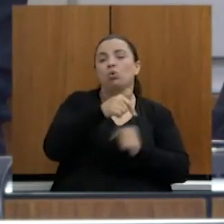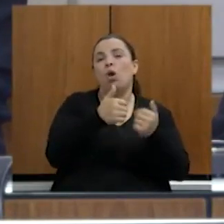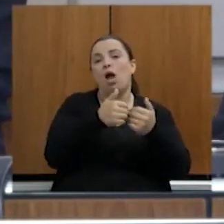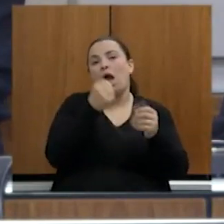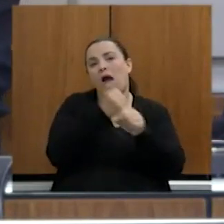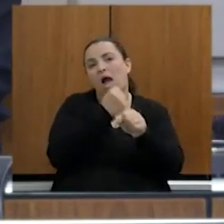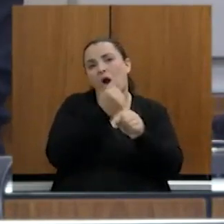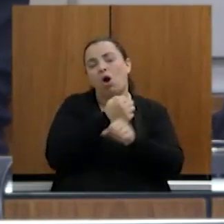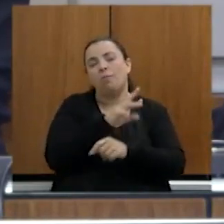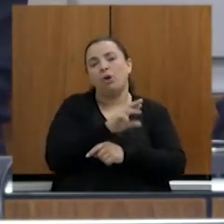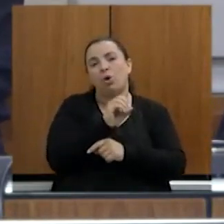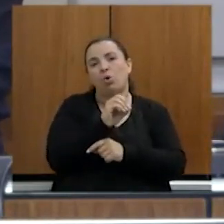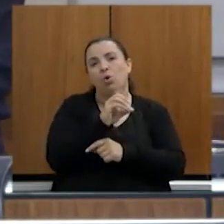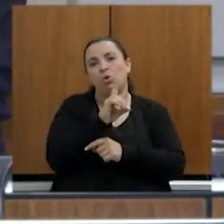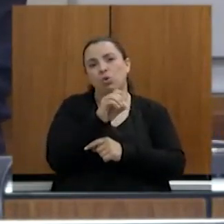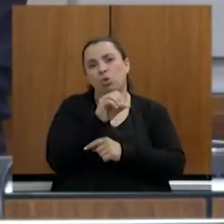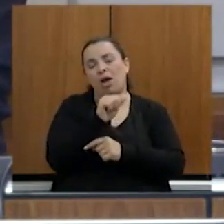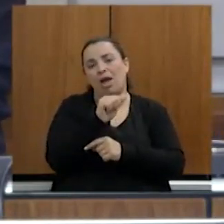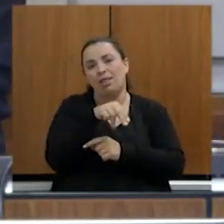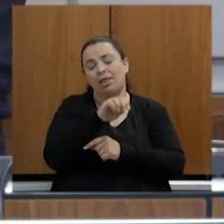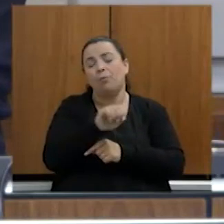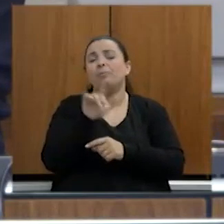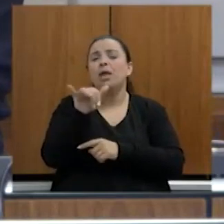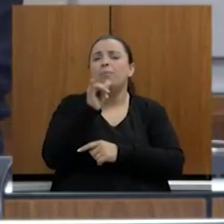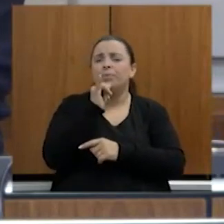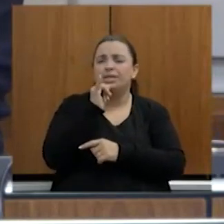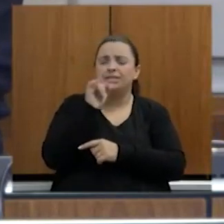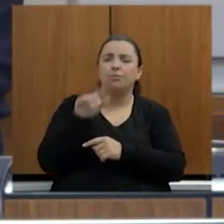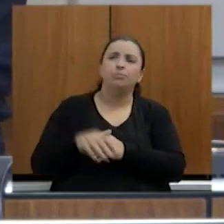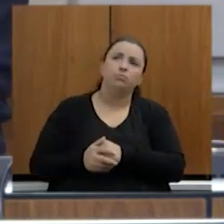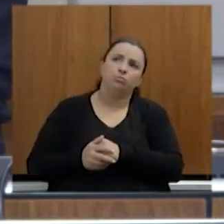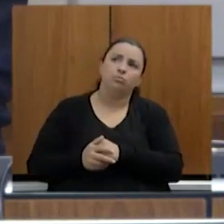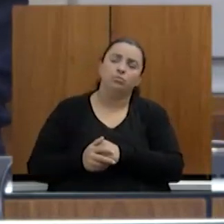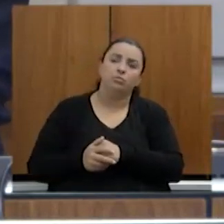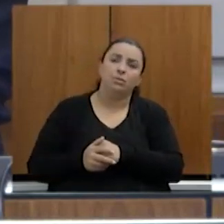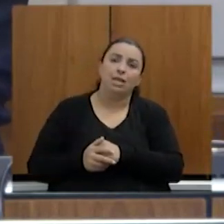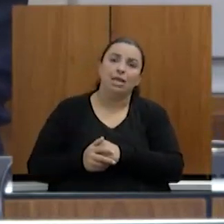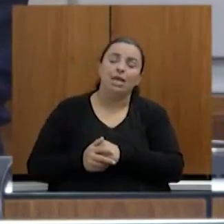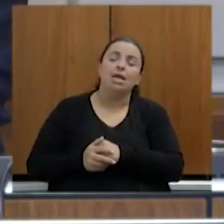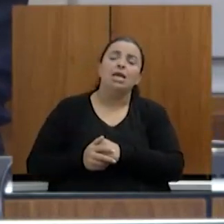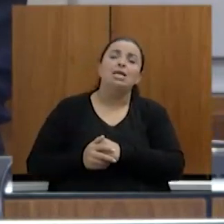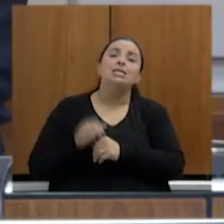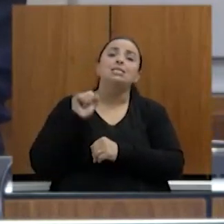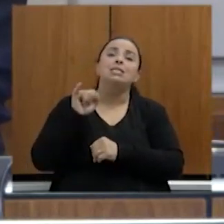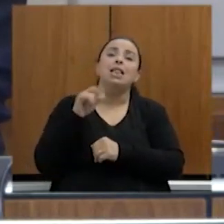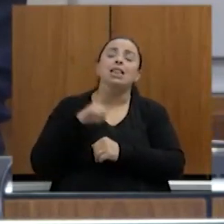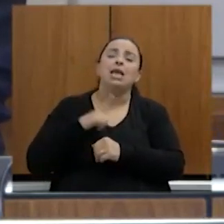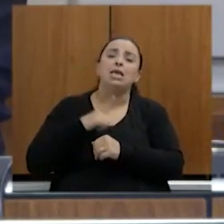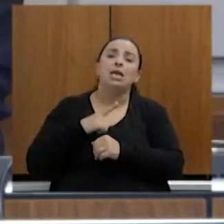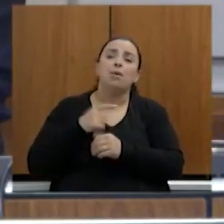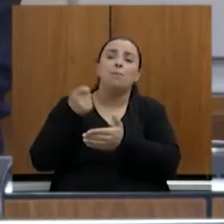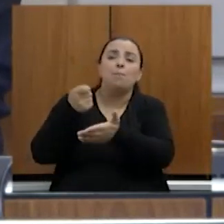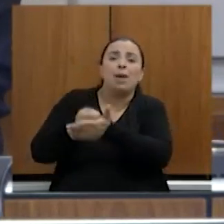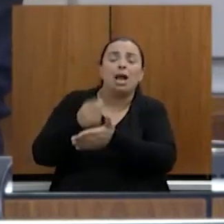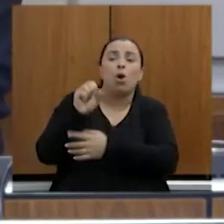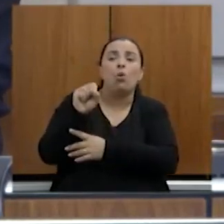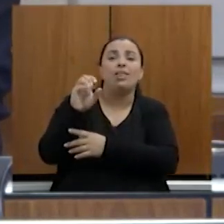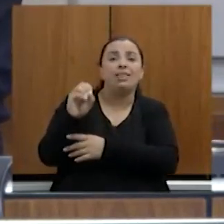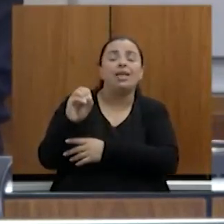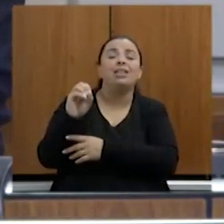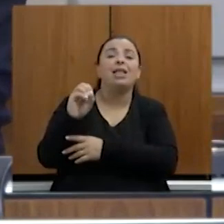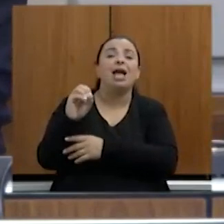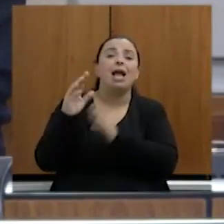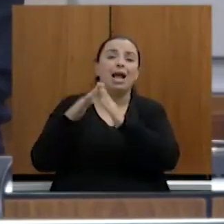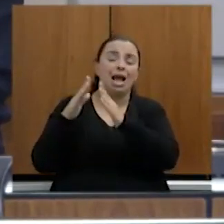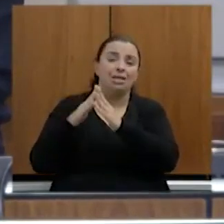bairro sim mas são 600 famílias que ali Moro então essas 80 casas quando foram desapropriados o bairro